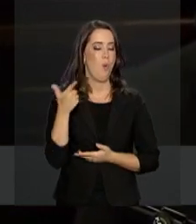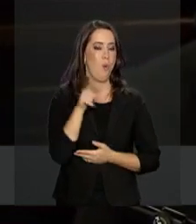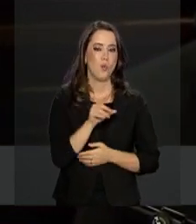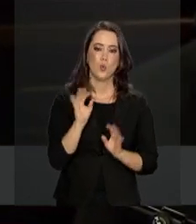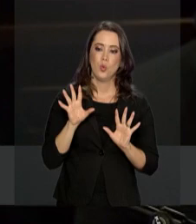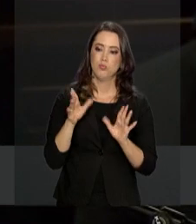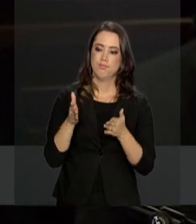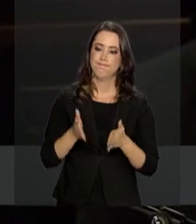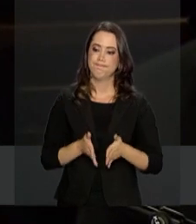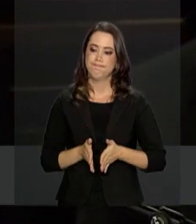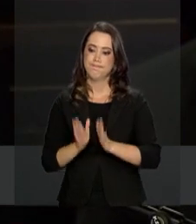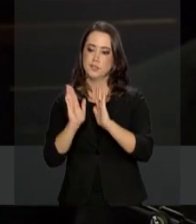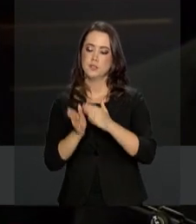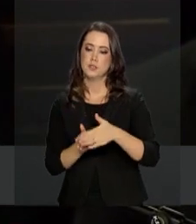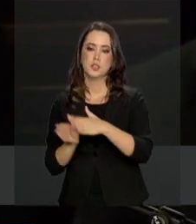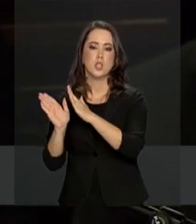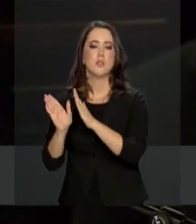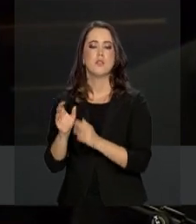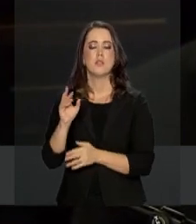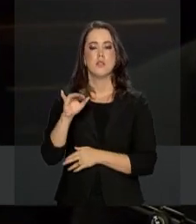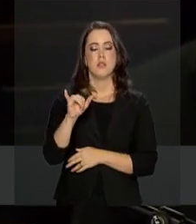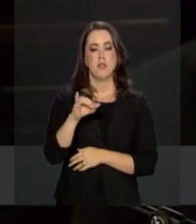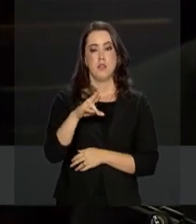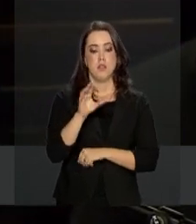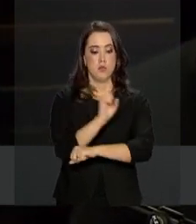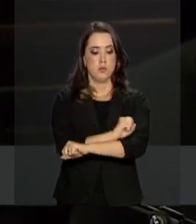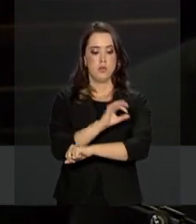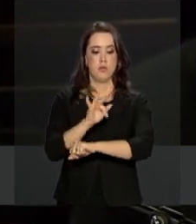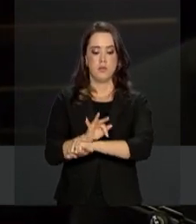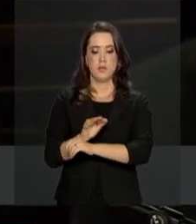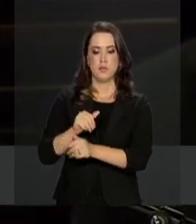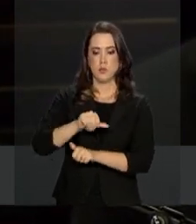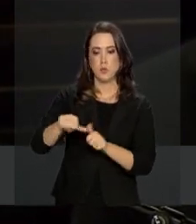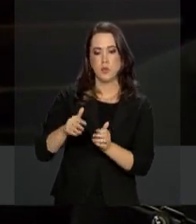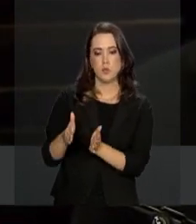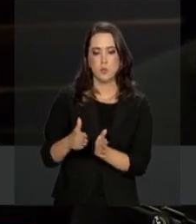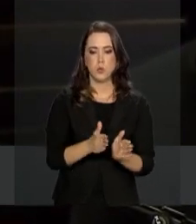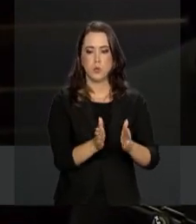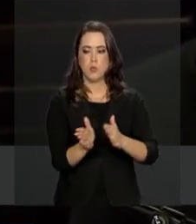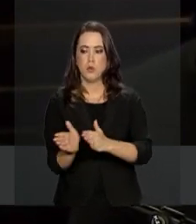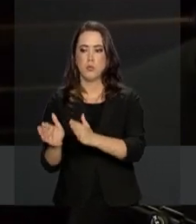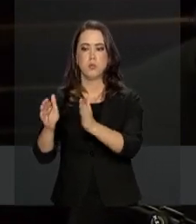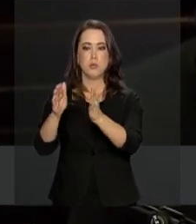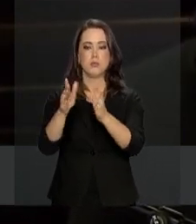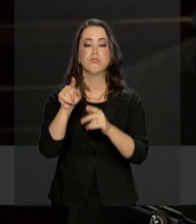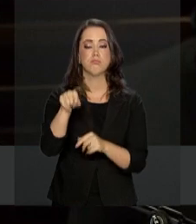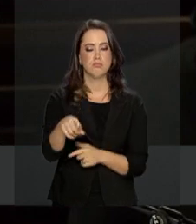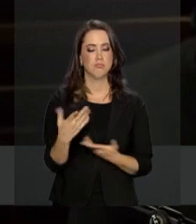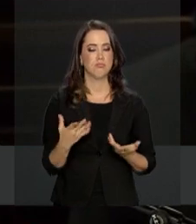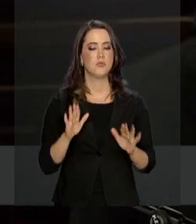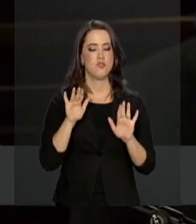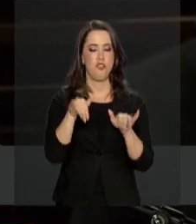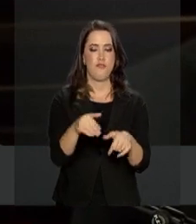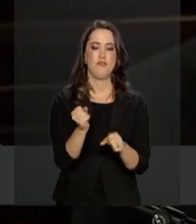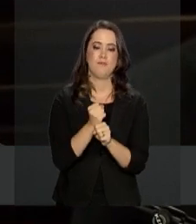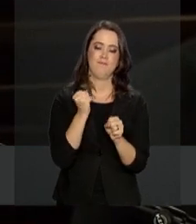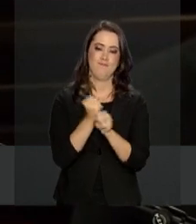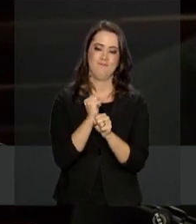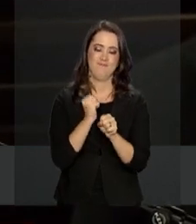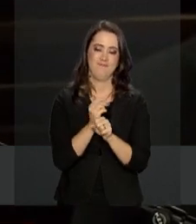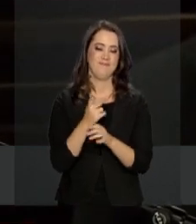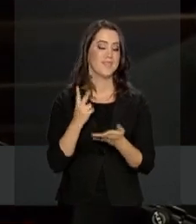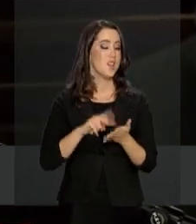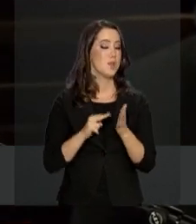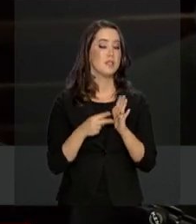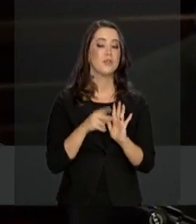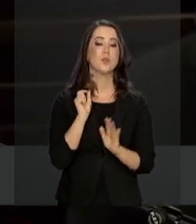a transposição que é uma obra de 15 anos estava paralisado retomamos essa obra quero dizer isto para significar que de